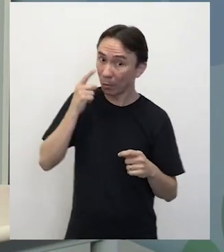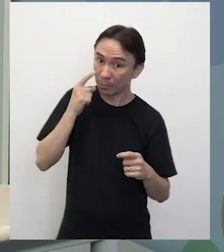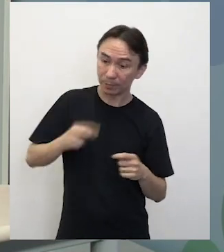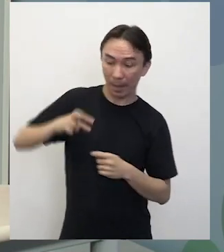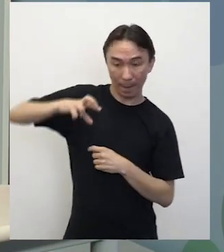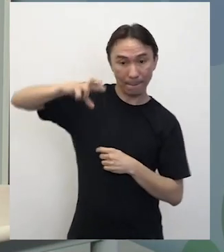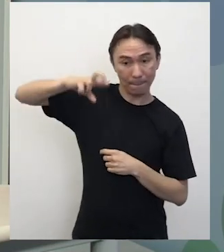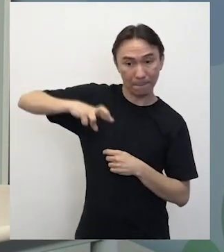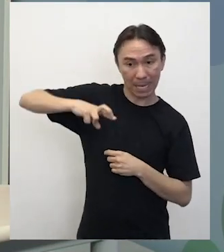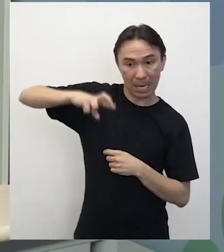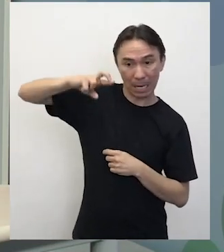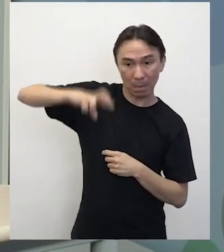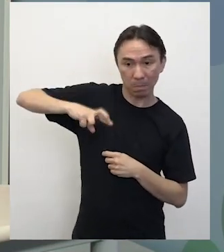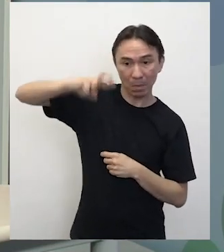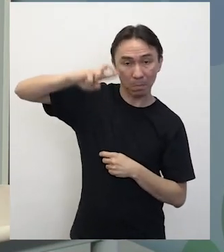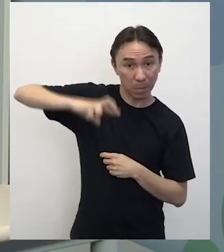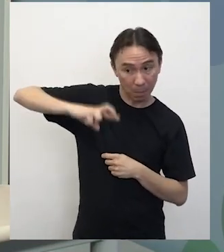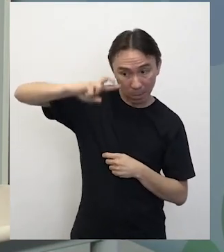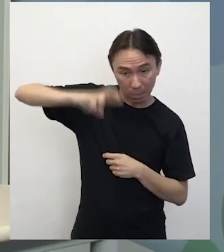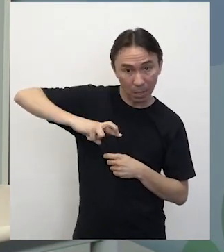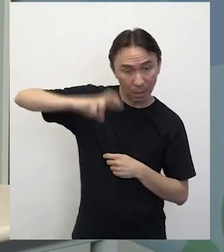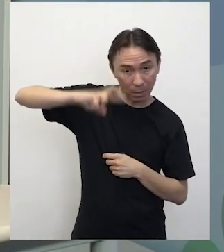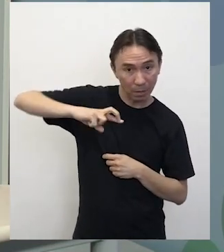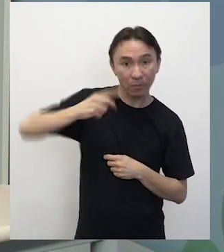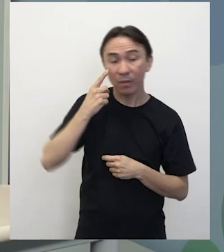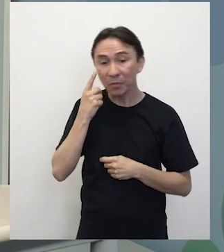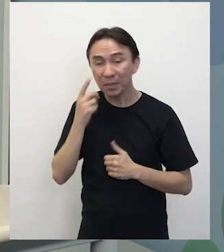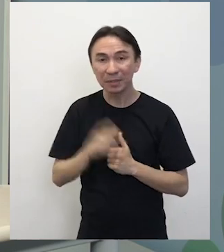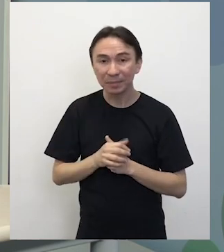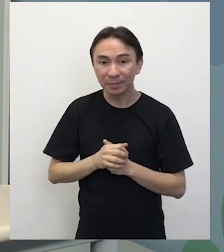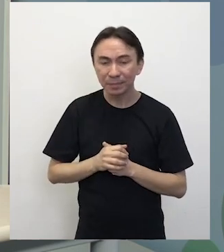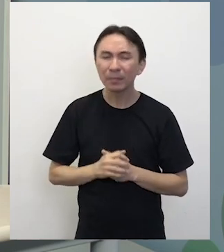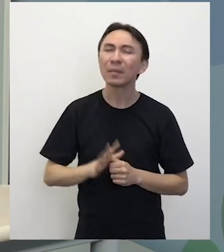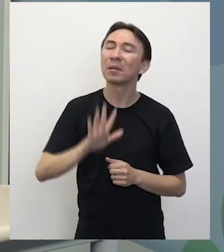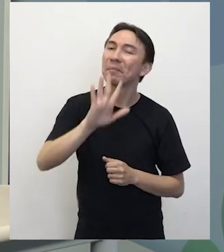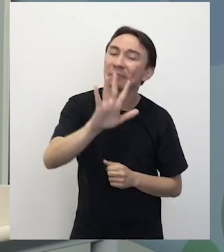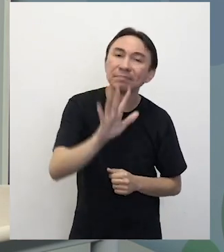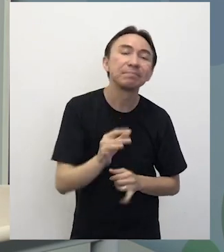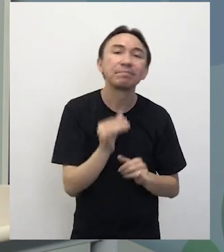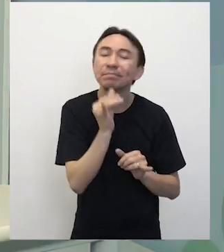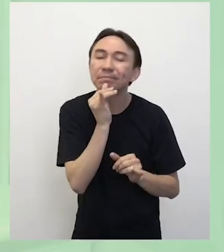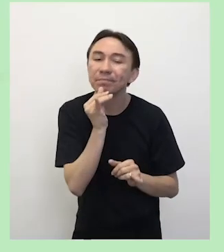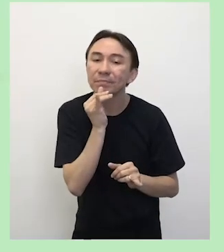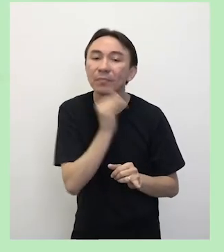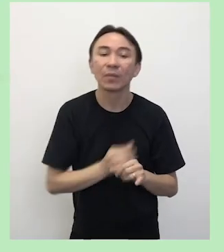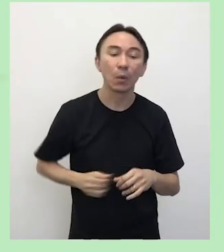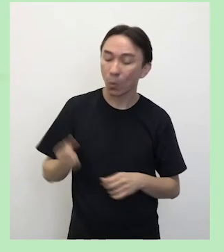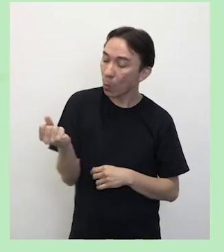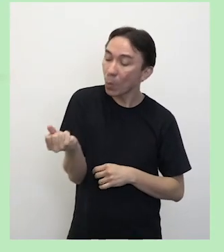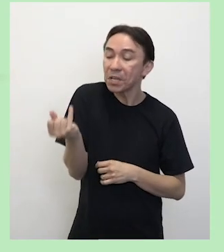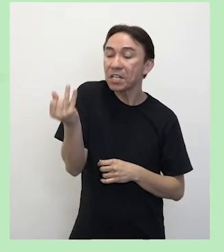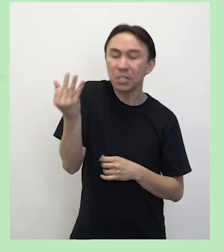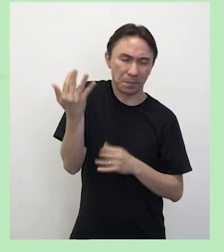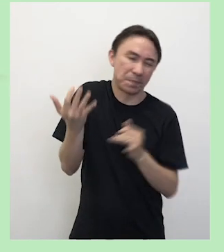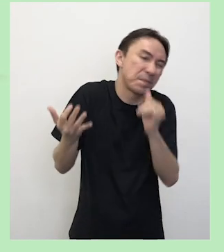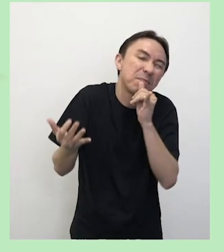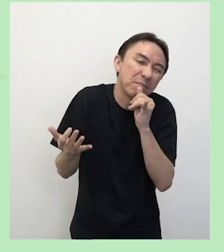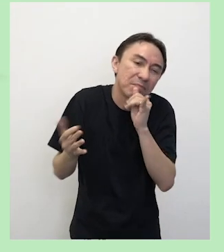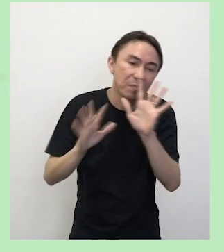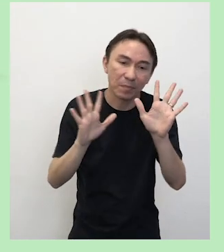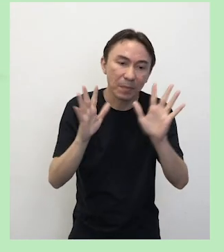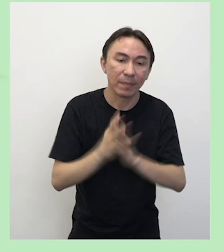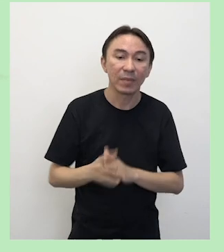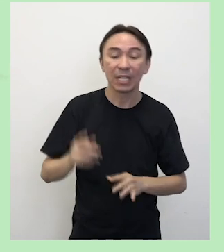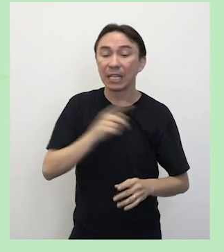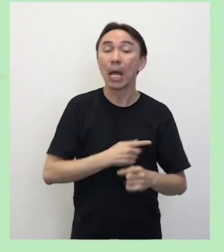esse projeto social. Vamos lá, um exemplo de indicadores quantitativos, comigo na tela. Quantidade de